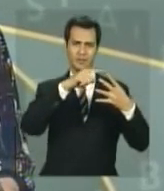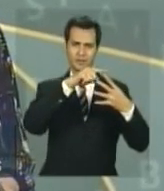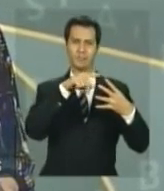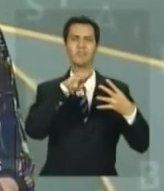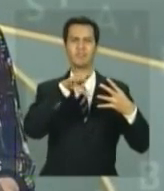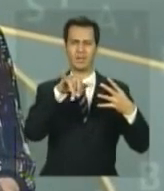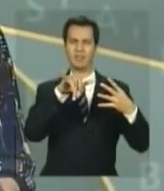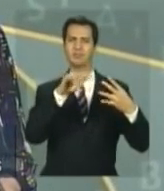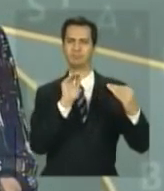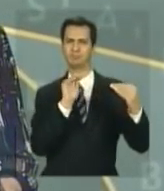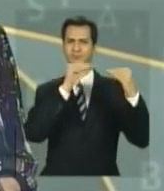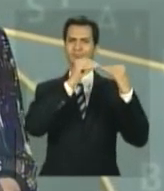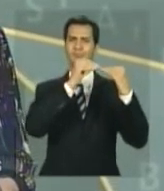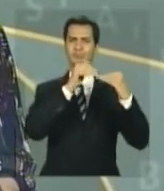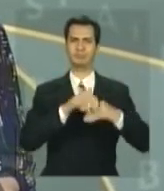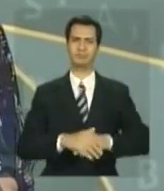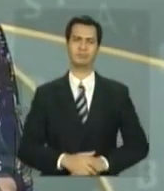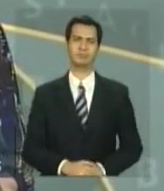mulheres.